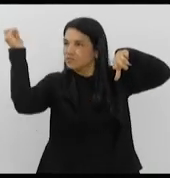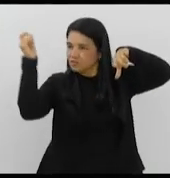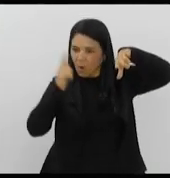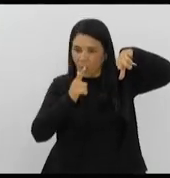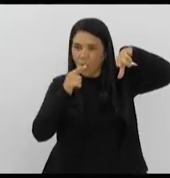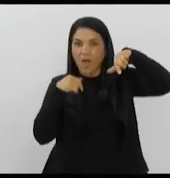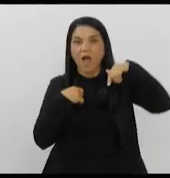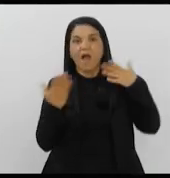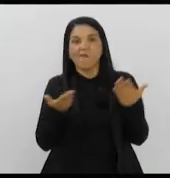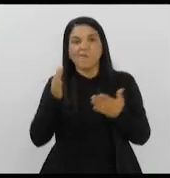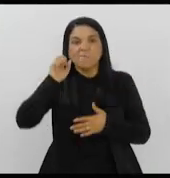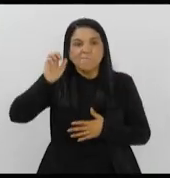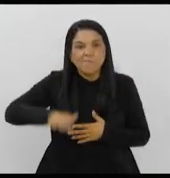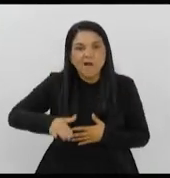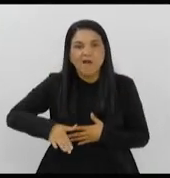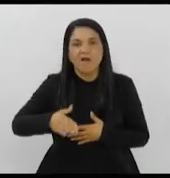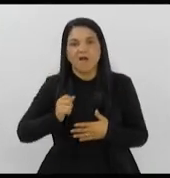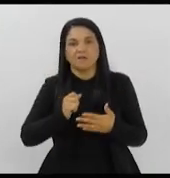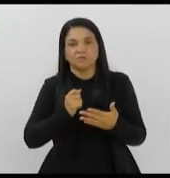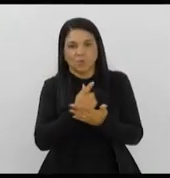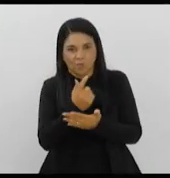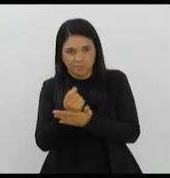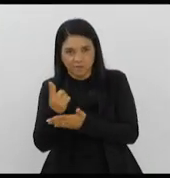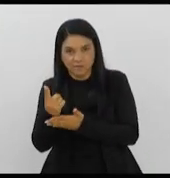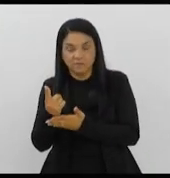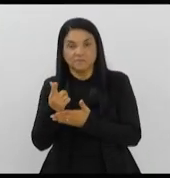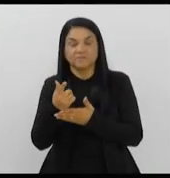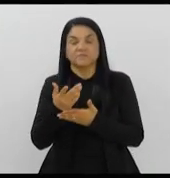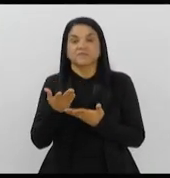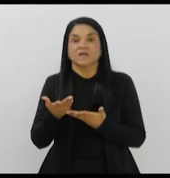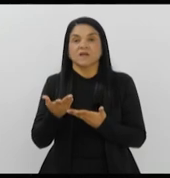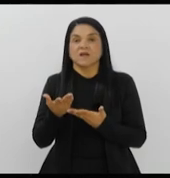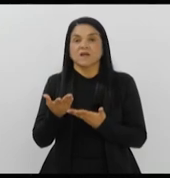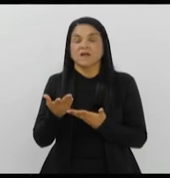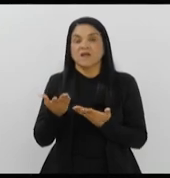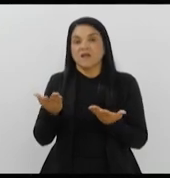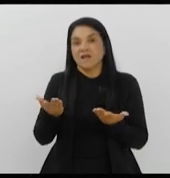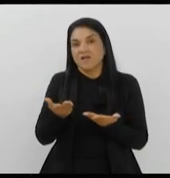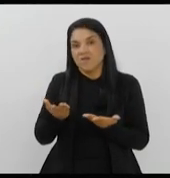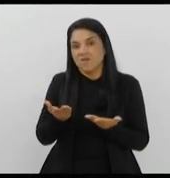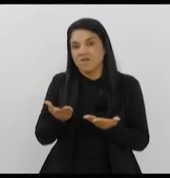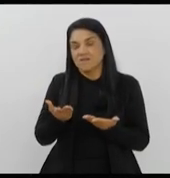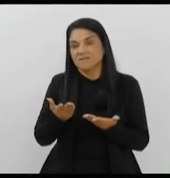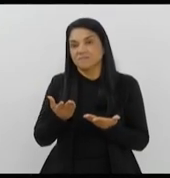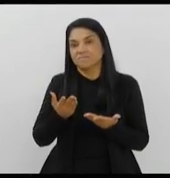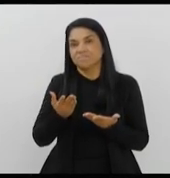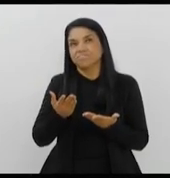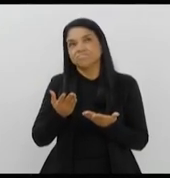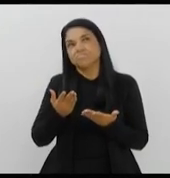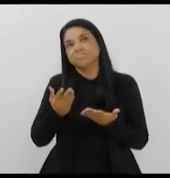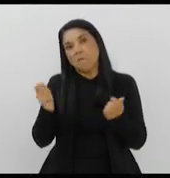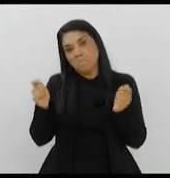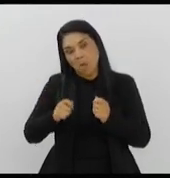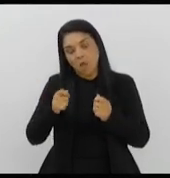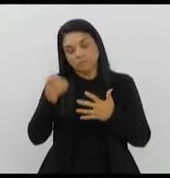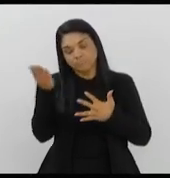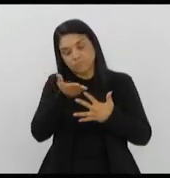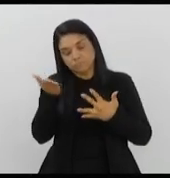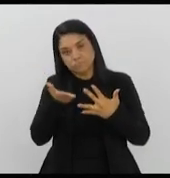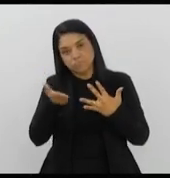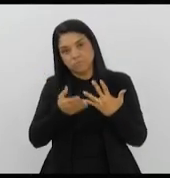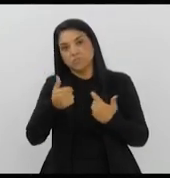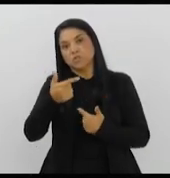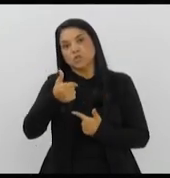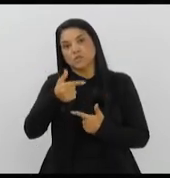barato. Isso normalmente, deputada Dani Balbi, isso se paga em um ano, o